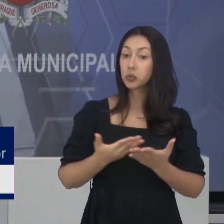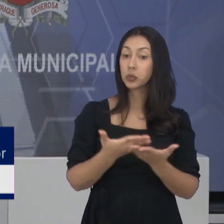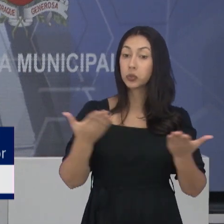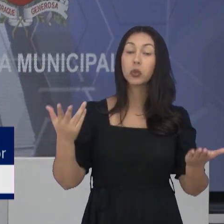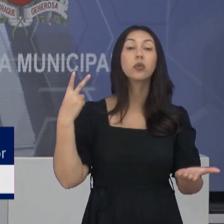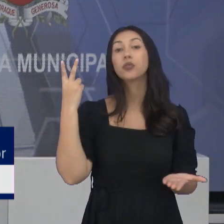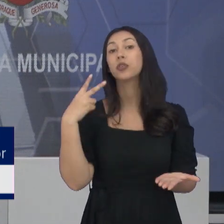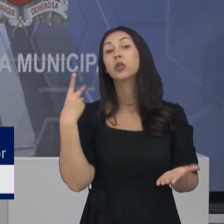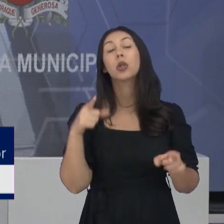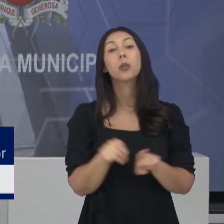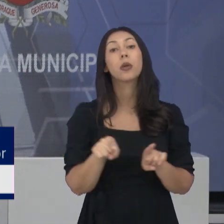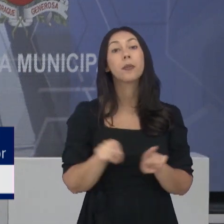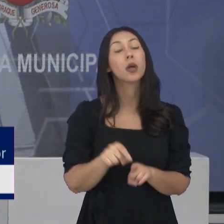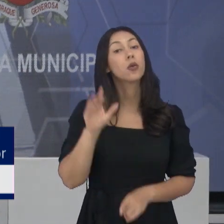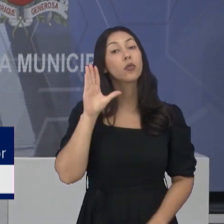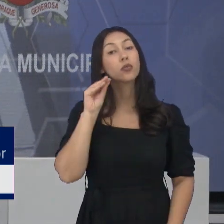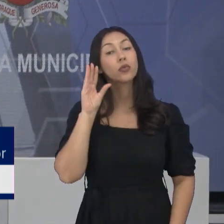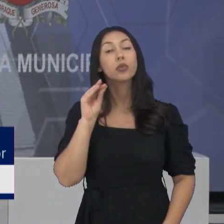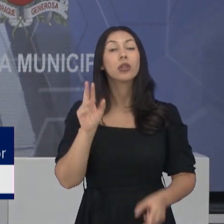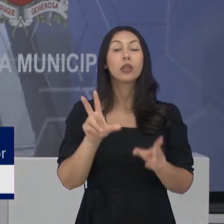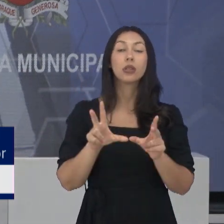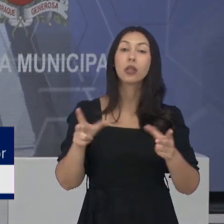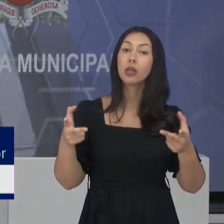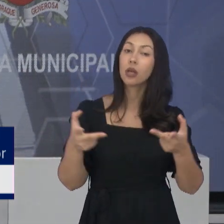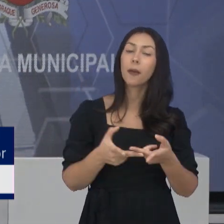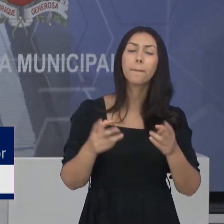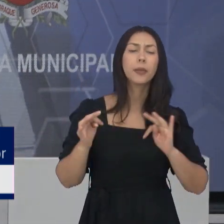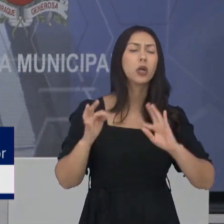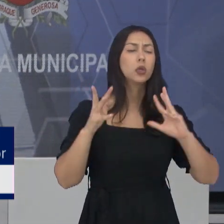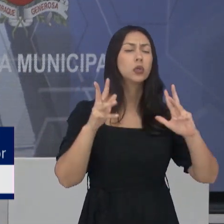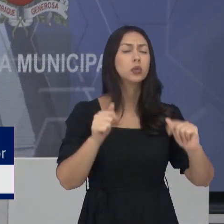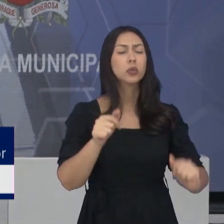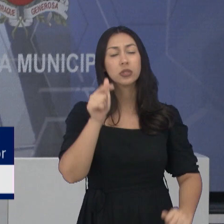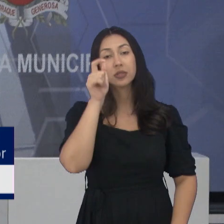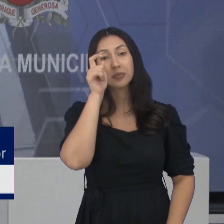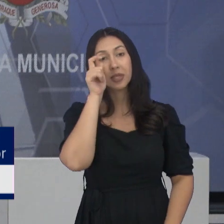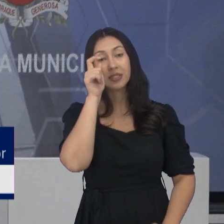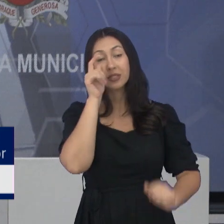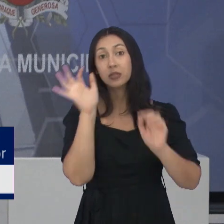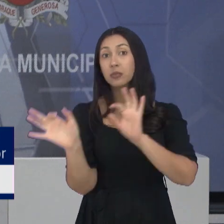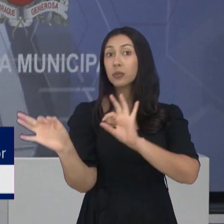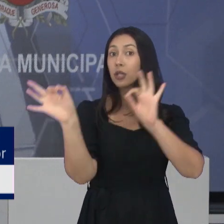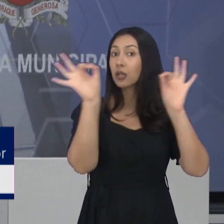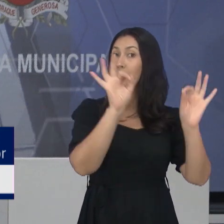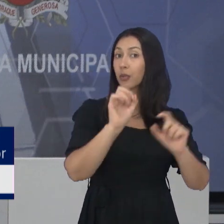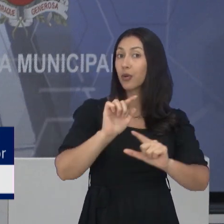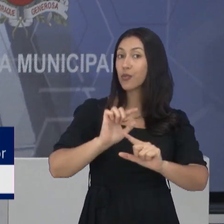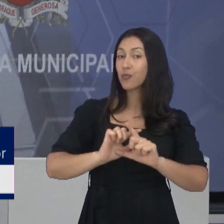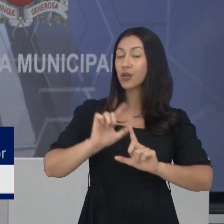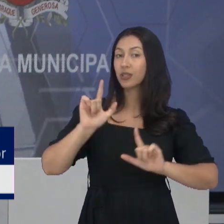vereadores, funcionários da casa e todas as pessoas que nos assistem e nos acompanham pela TV Câmara.